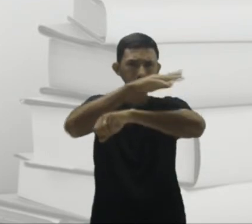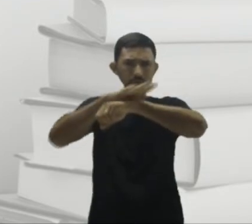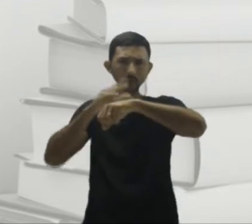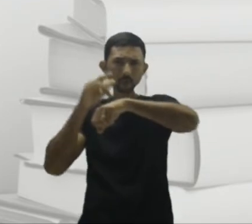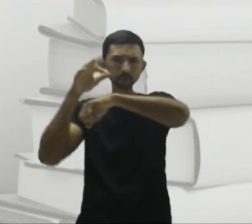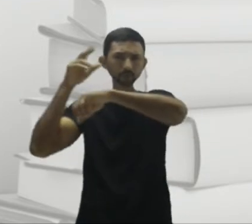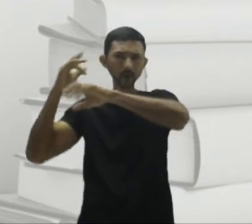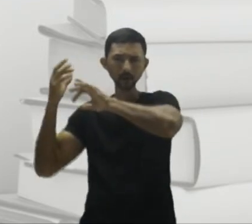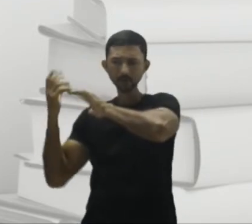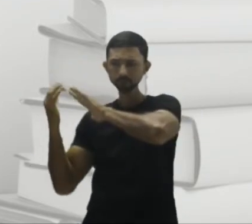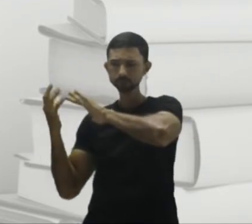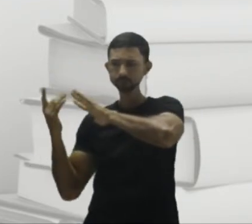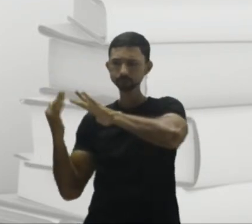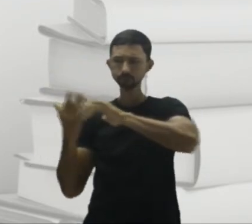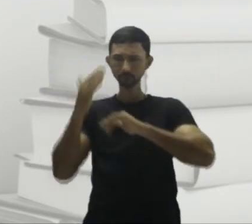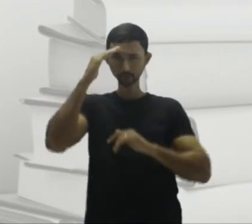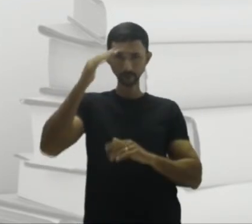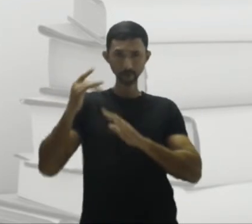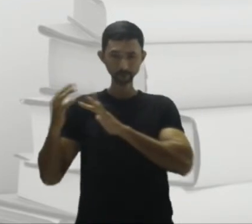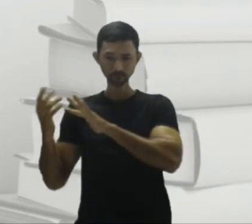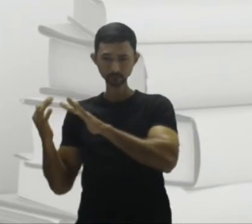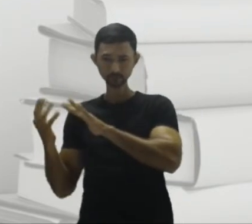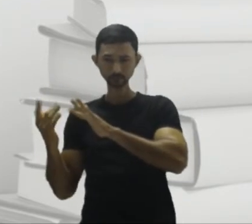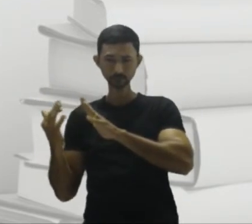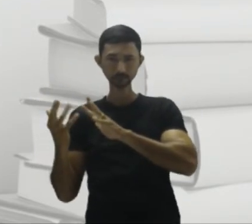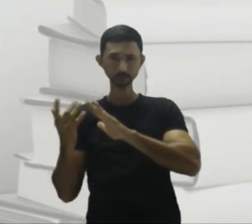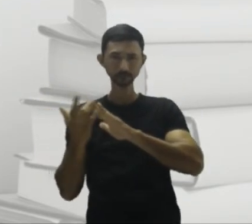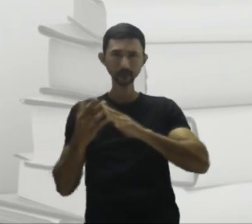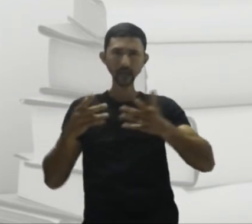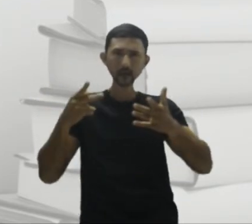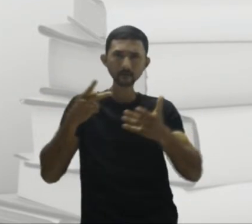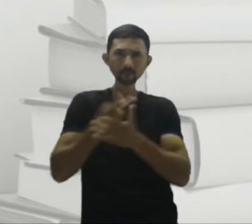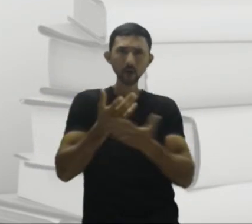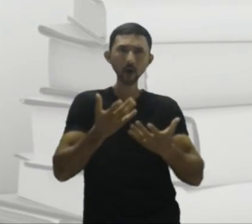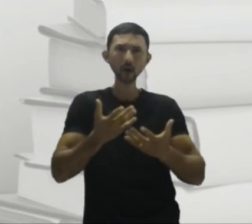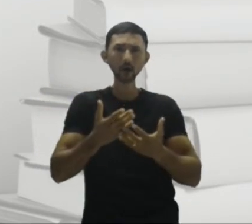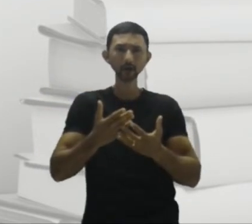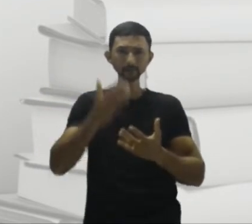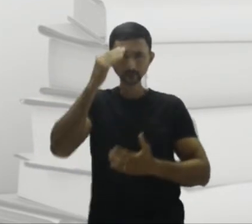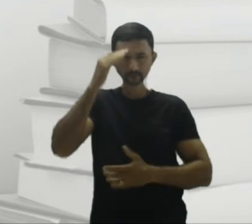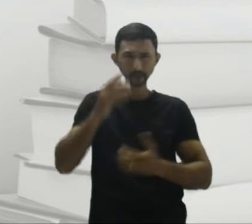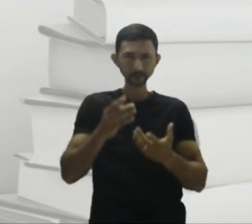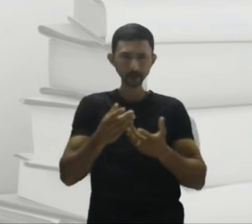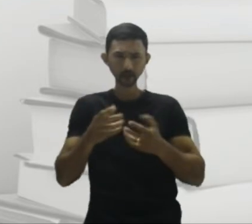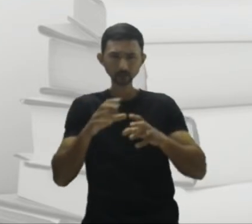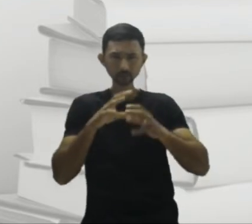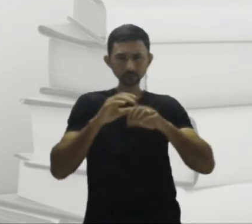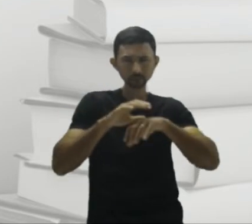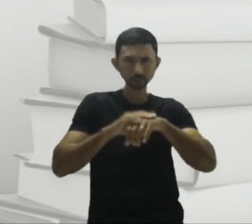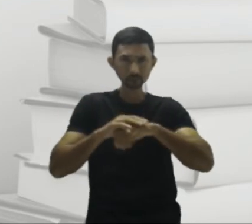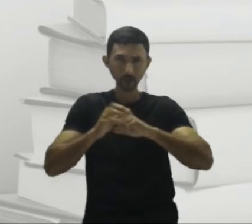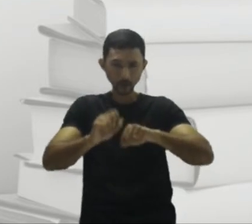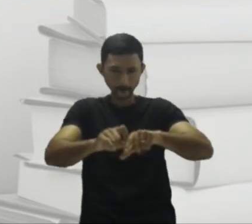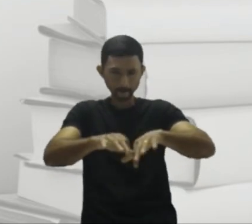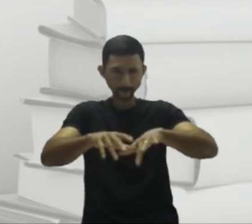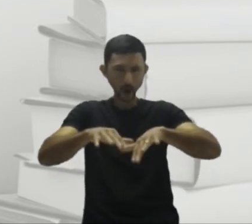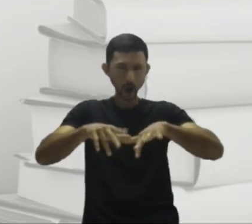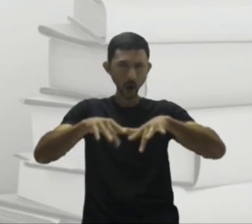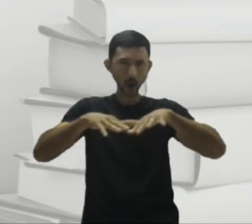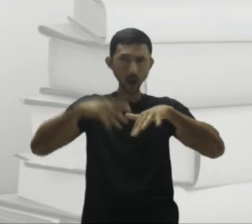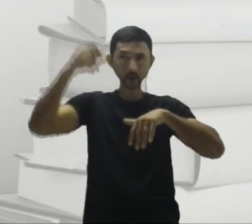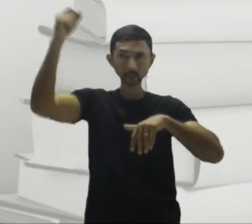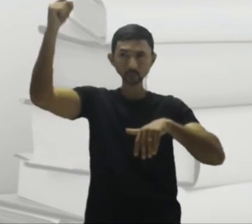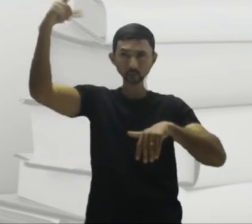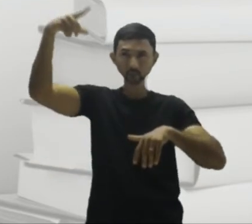atacavam os exércitos de Mordor. Os capitães do oeste sossobavam no mar crescente. O sol